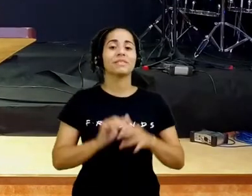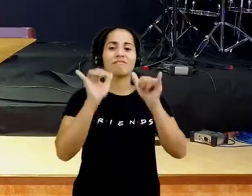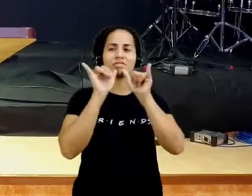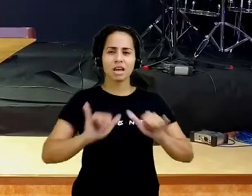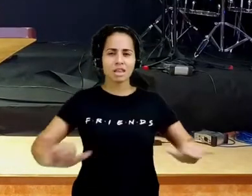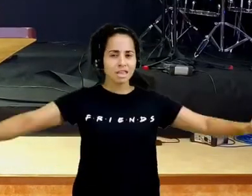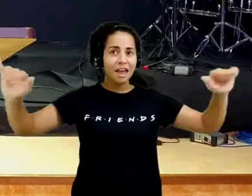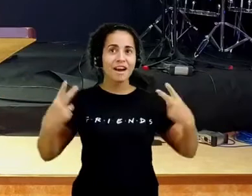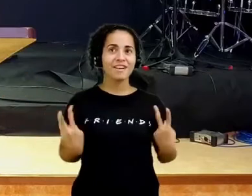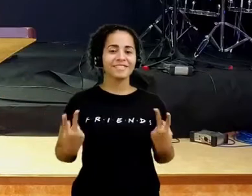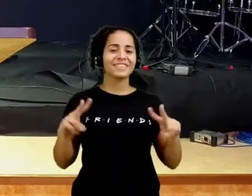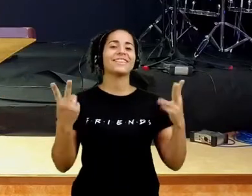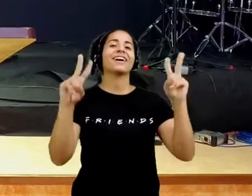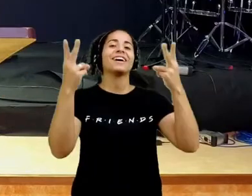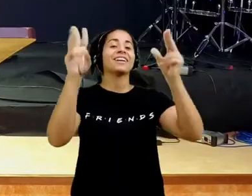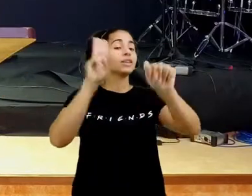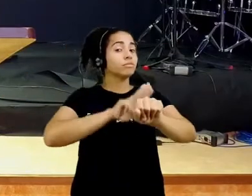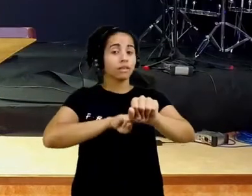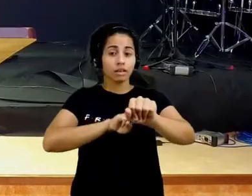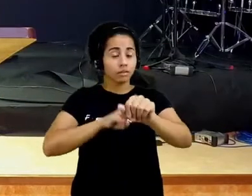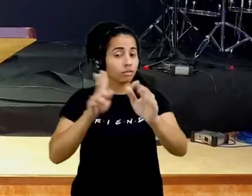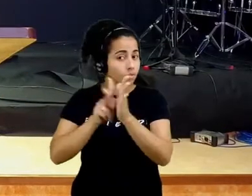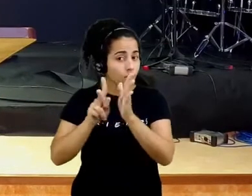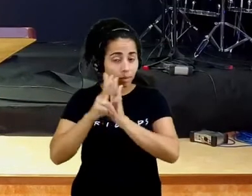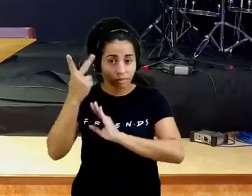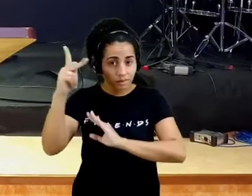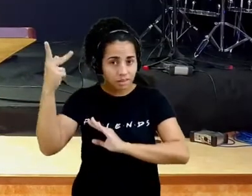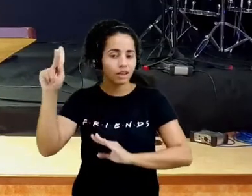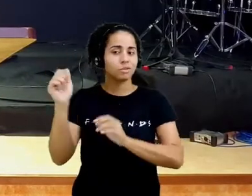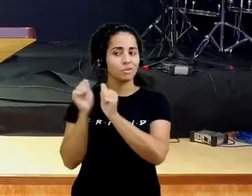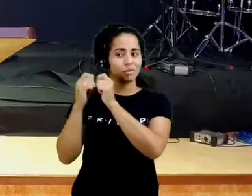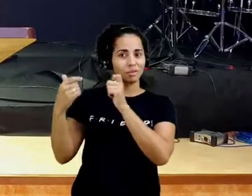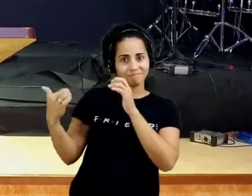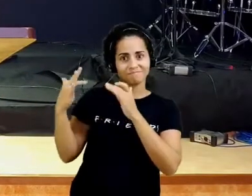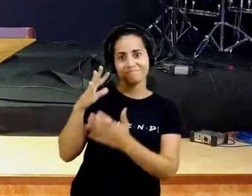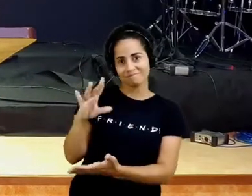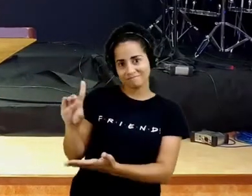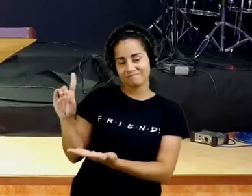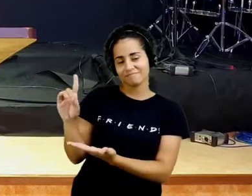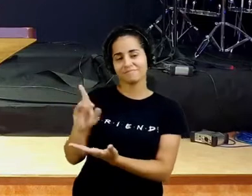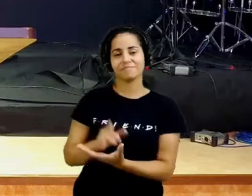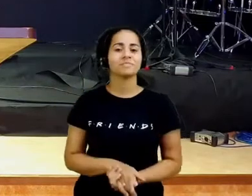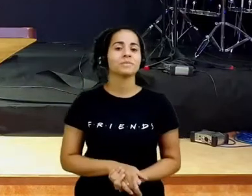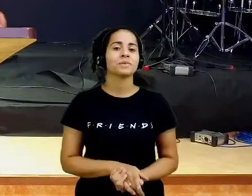decretariam a vitória no tempo do Senhor para a glória de Deus. E aí,